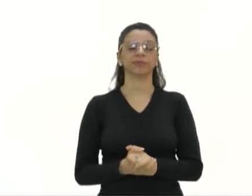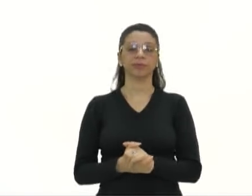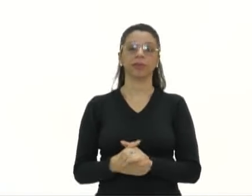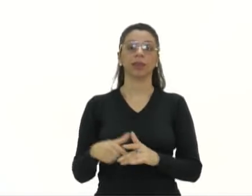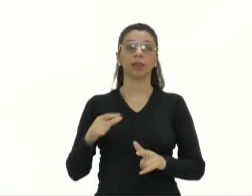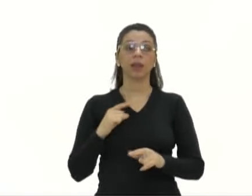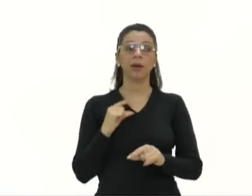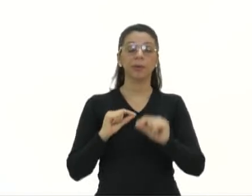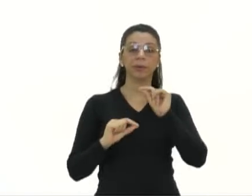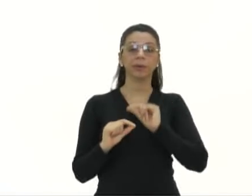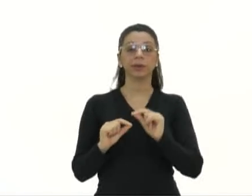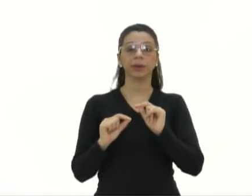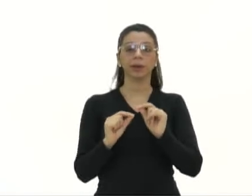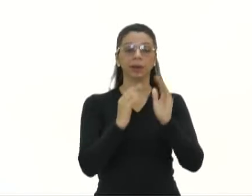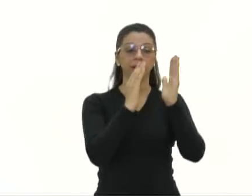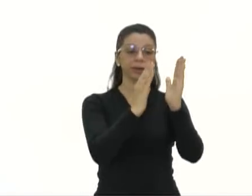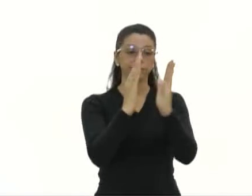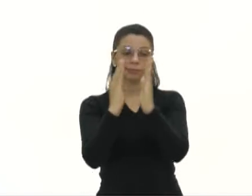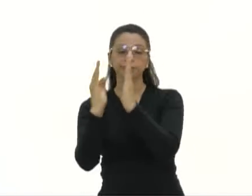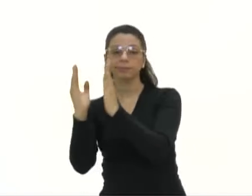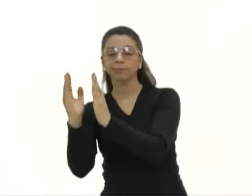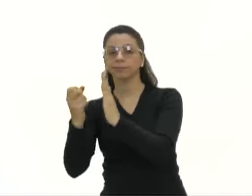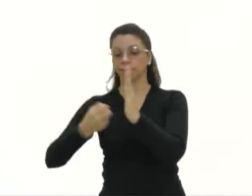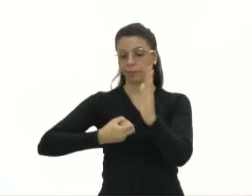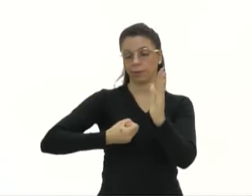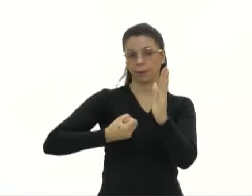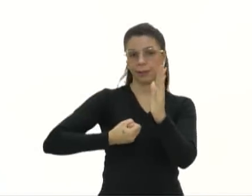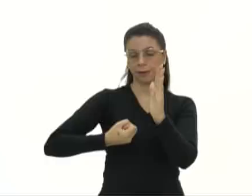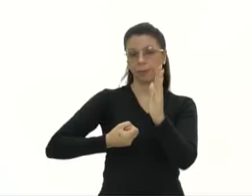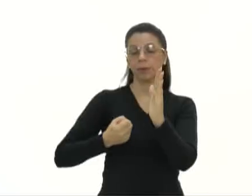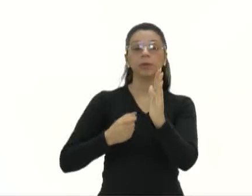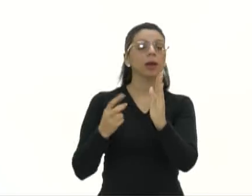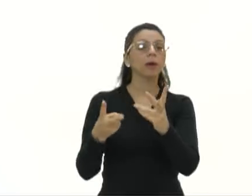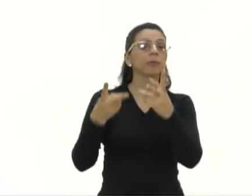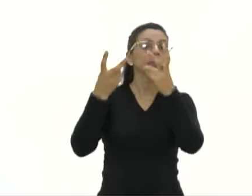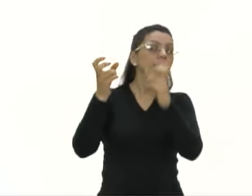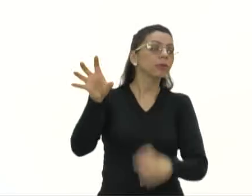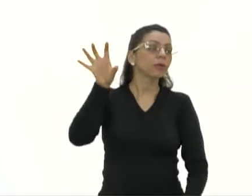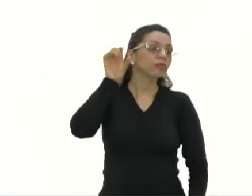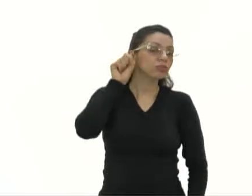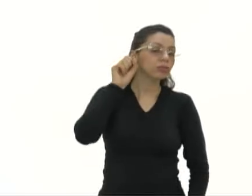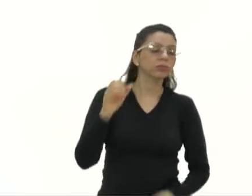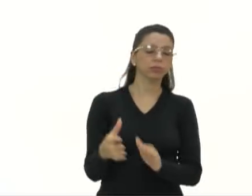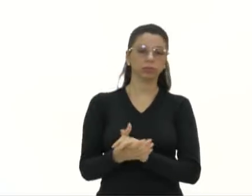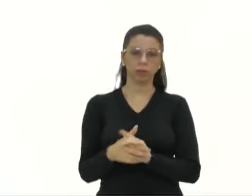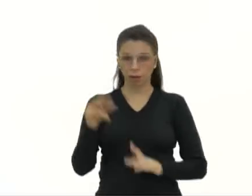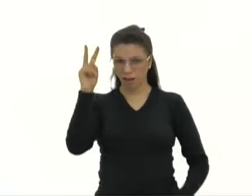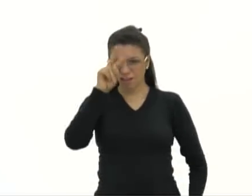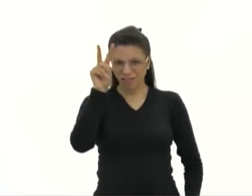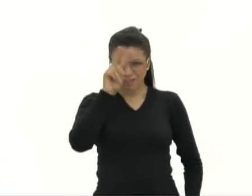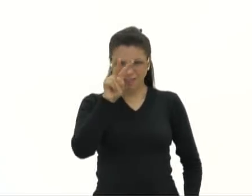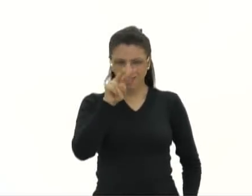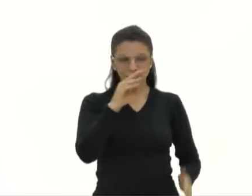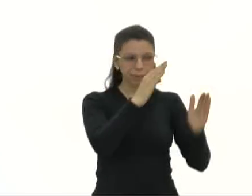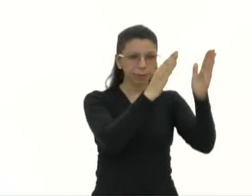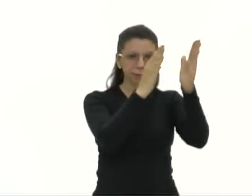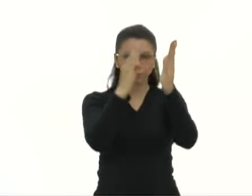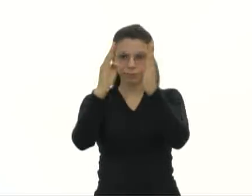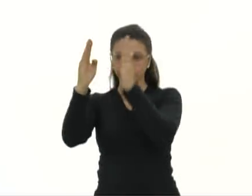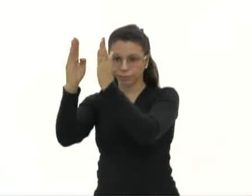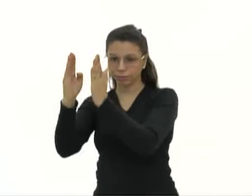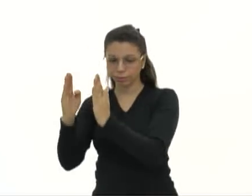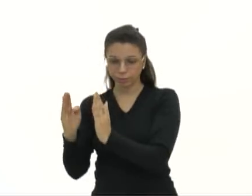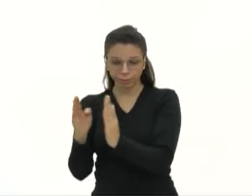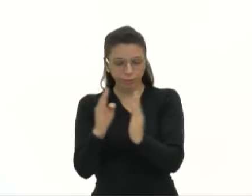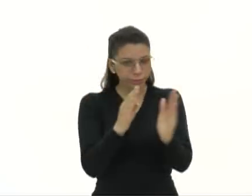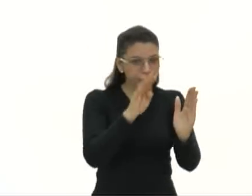sequência numérica que indica os eventos necessários para que ocorra a percepção sonora. Então, lembra aquele mapa conceitual que vocês